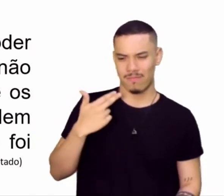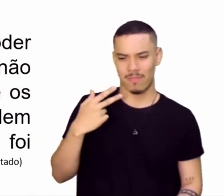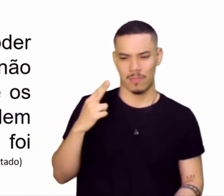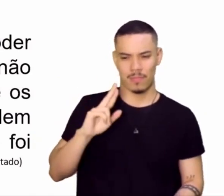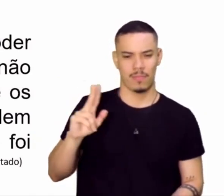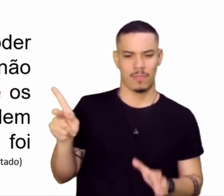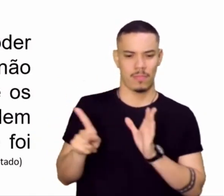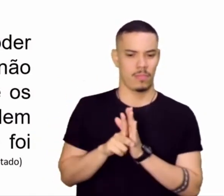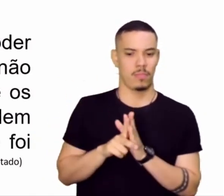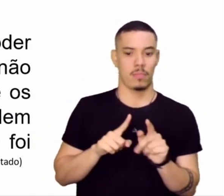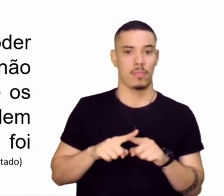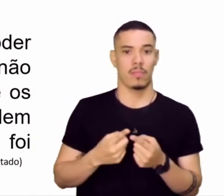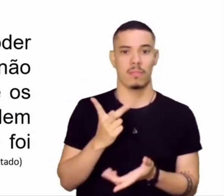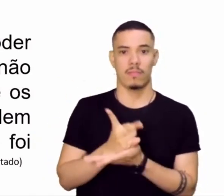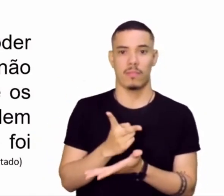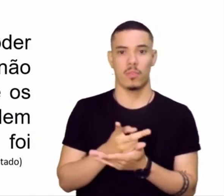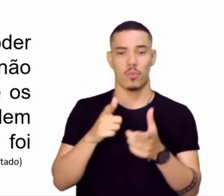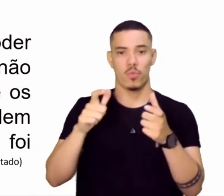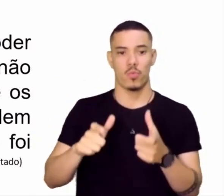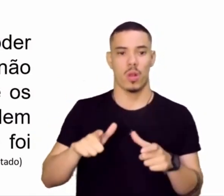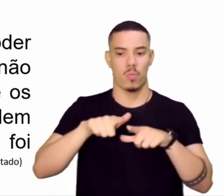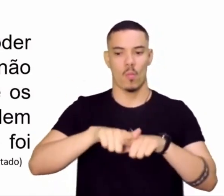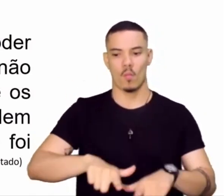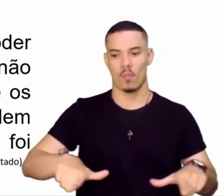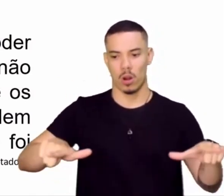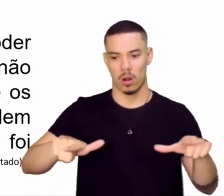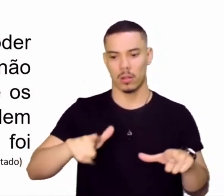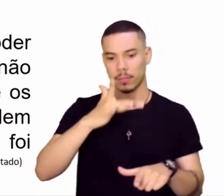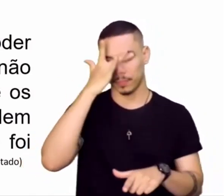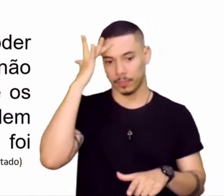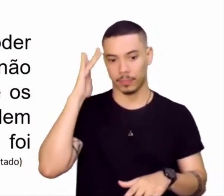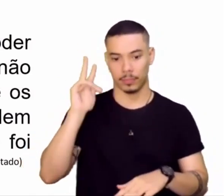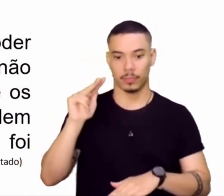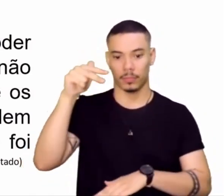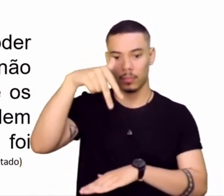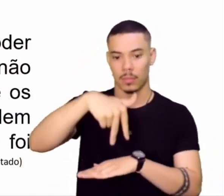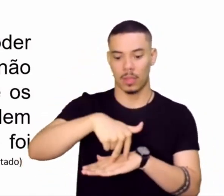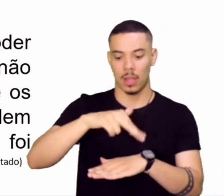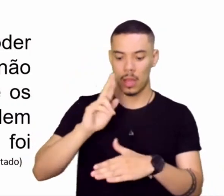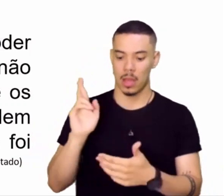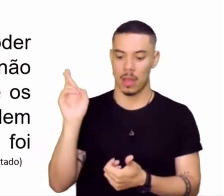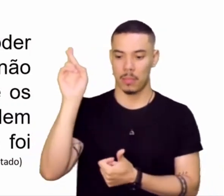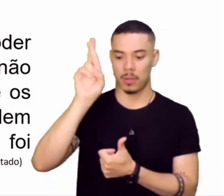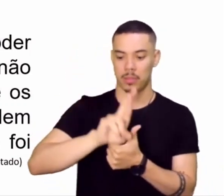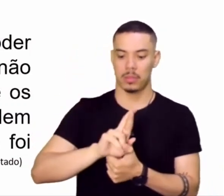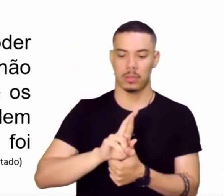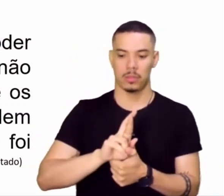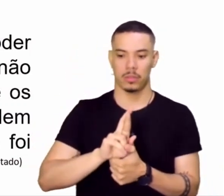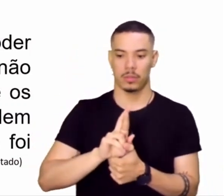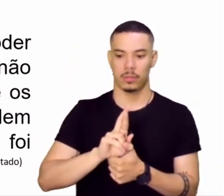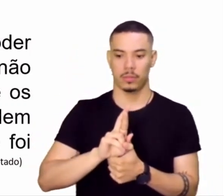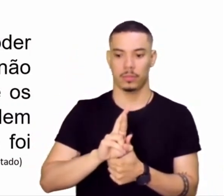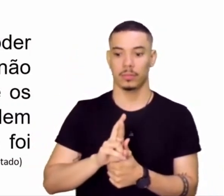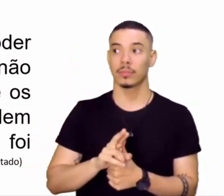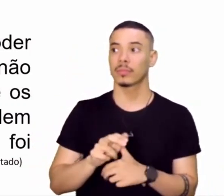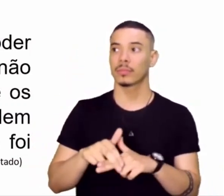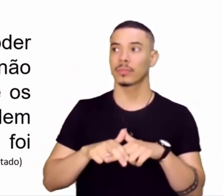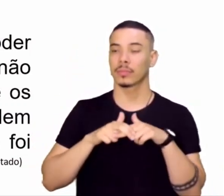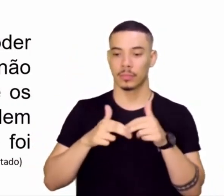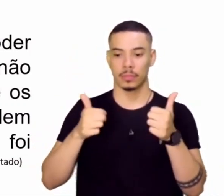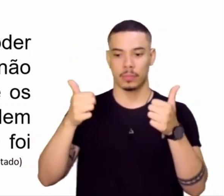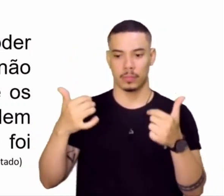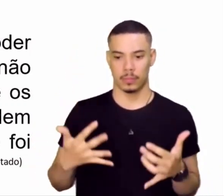é sempre um lugar vazio e cidadãos preenchem com um representante. Então tá aí. Aqui já diz que a